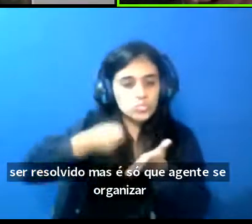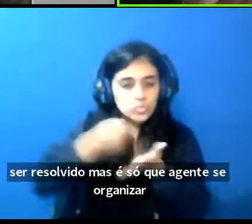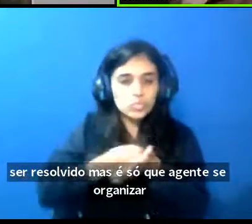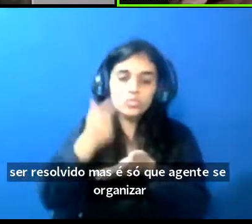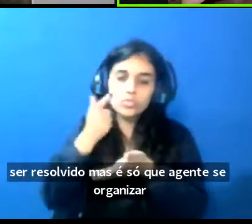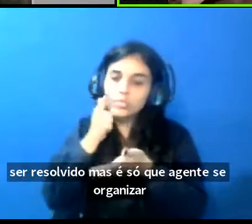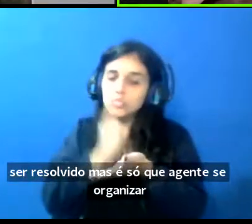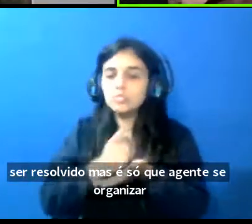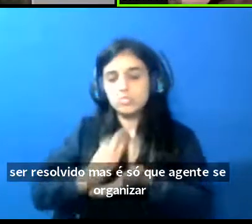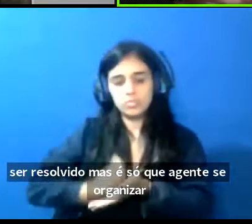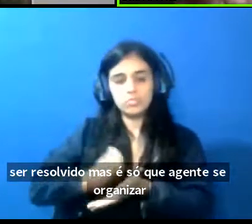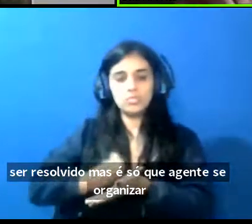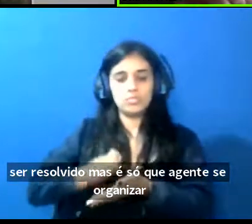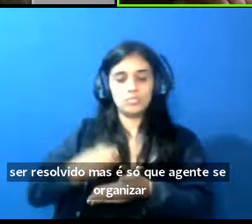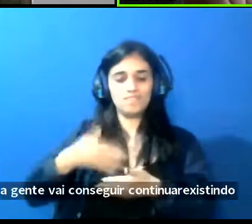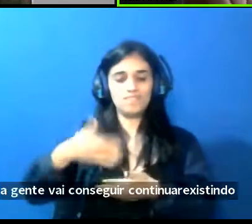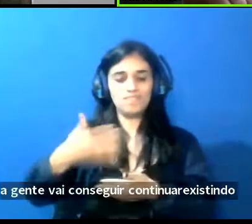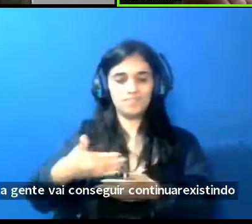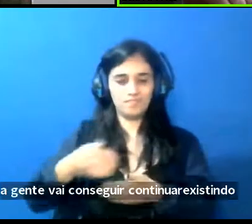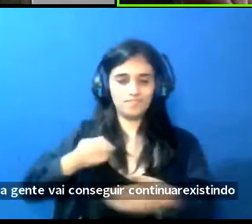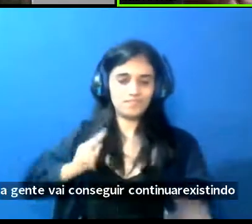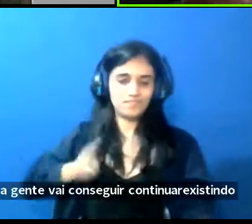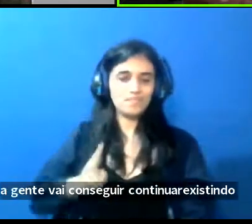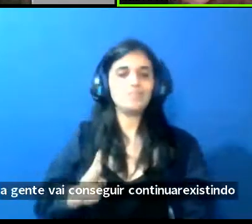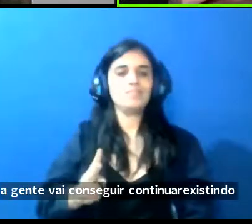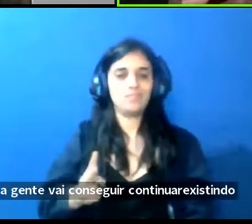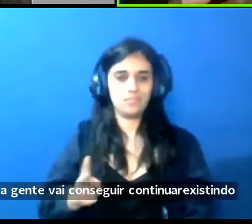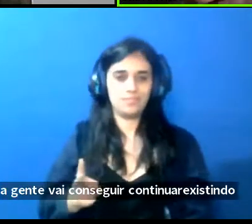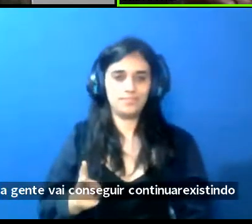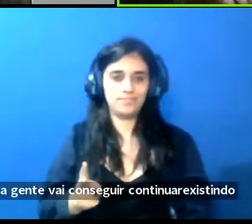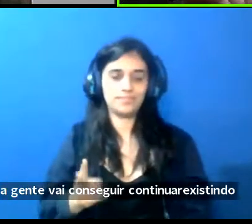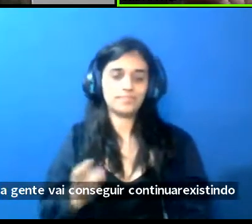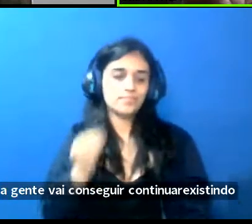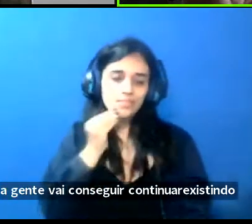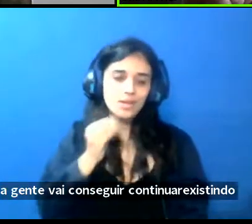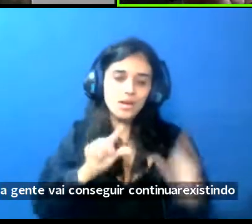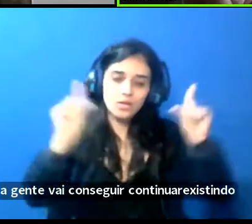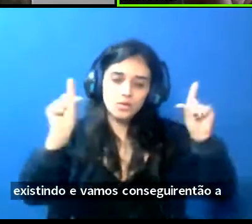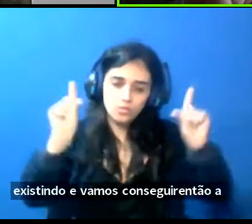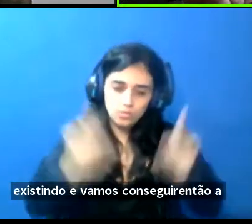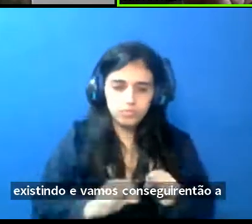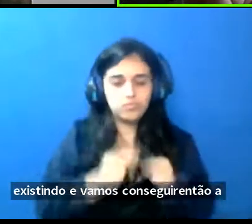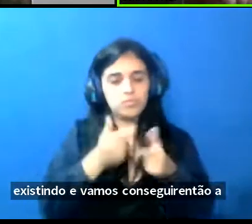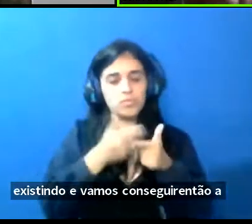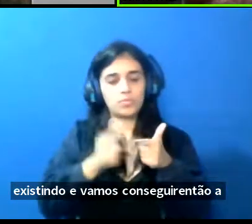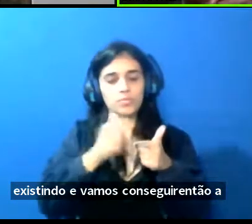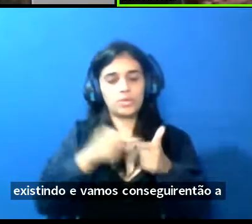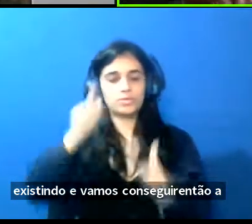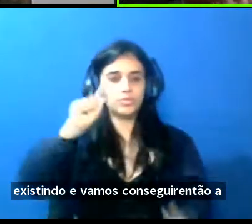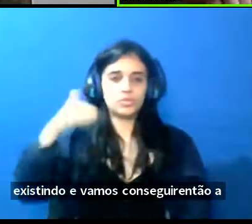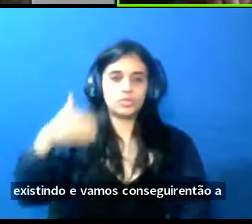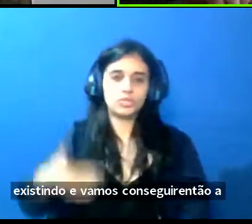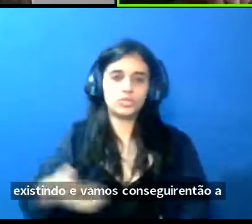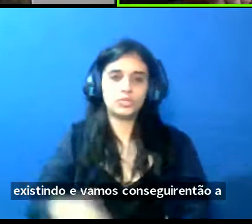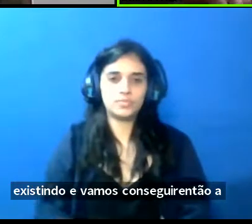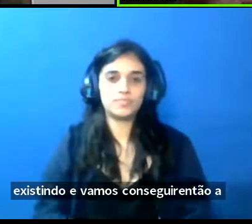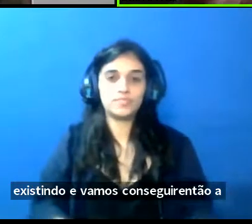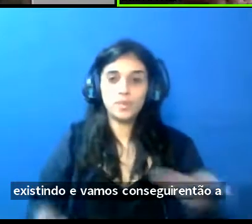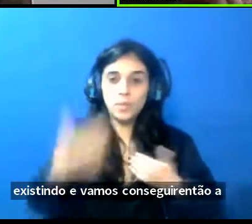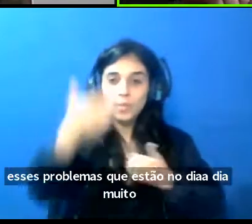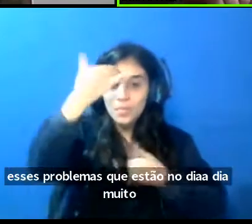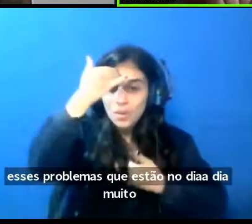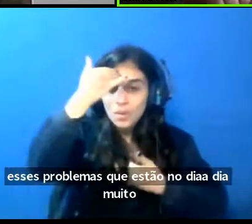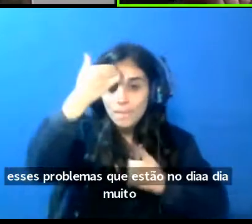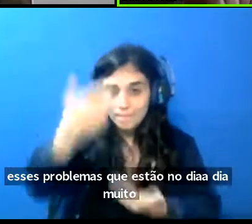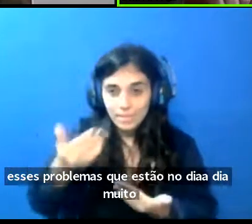existindo e vamos conseguir, então, amenizar um pouco esses problemas que estão no dia a dia. Muito obrigado